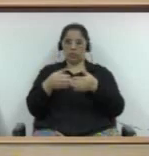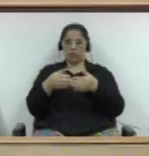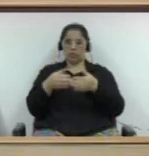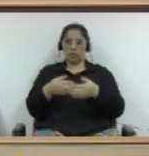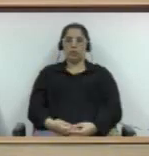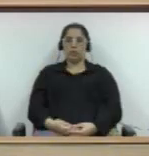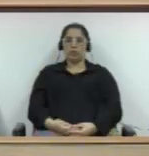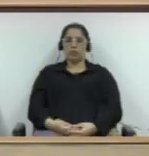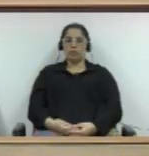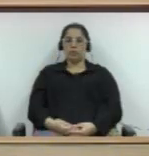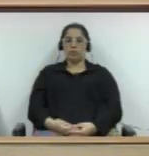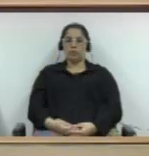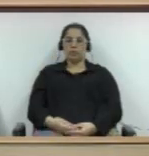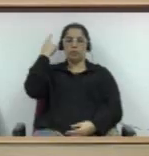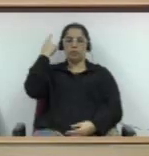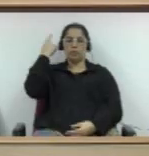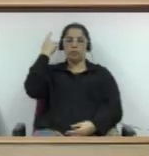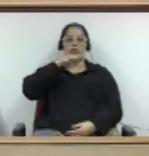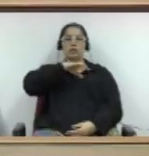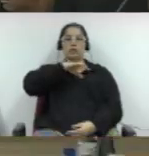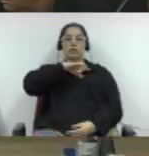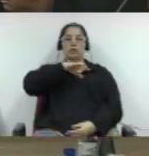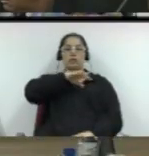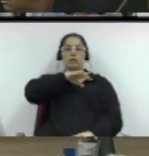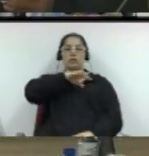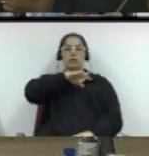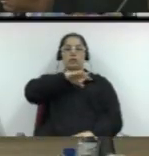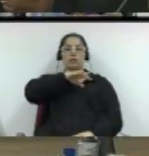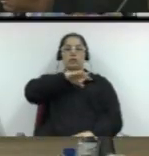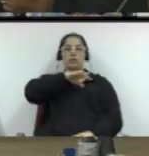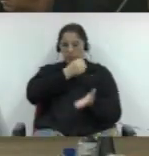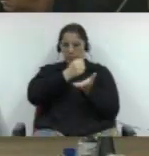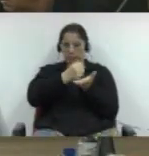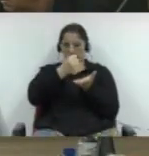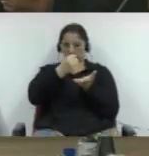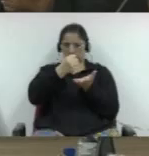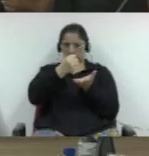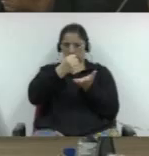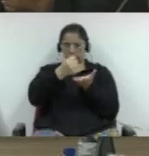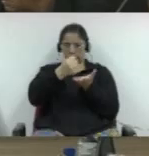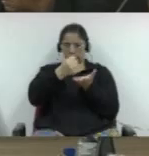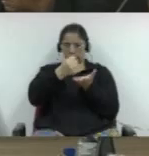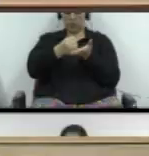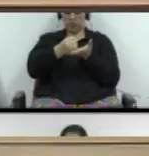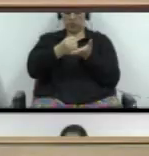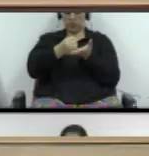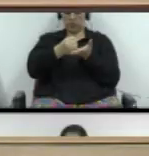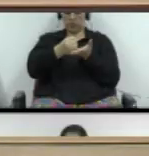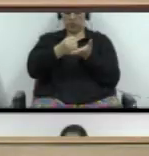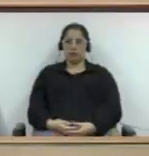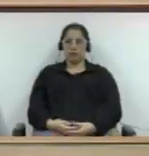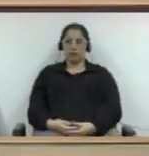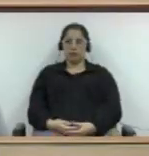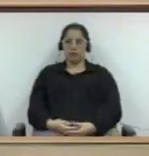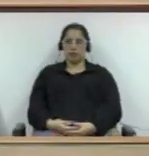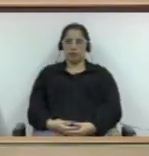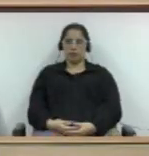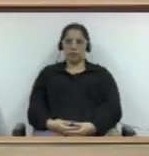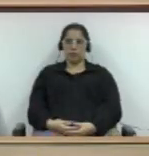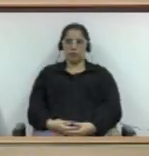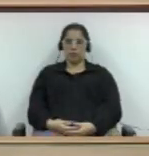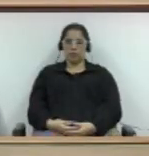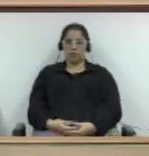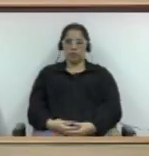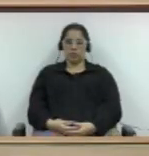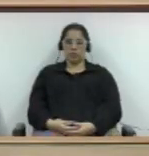Uma questão de ordem do vereador André Henrique. Registrar minha presença no plenário. Registrada a presença do vereador André Henrique no